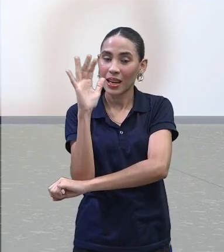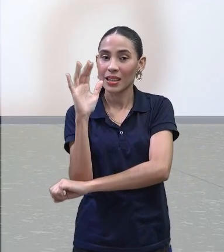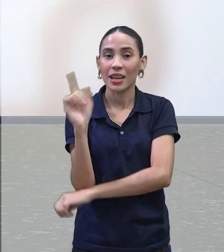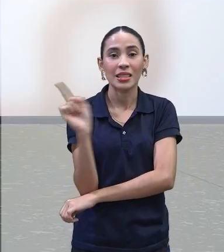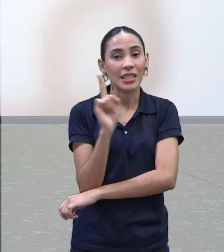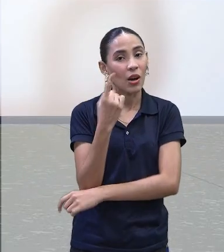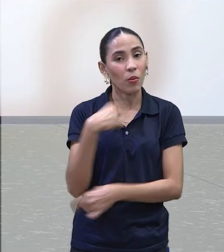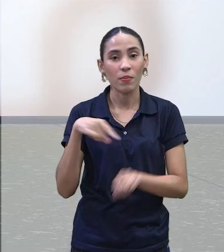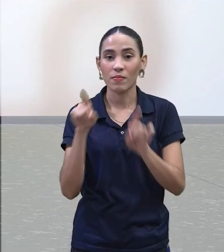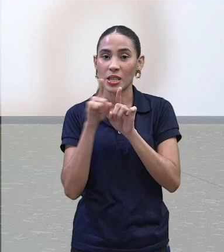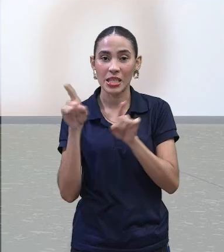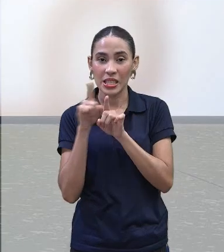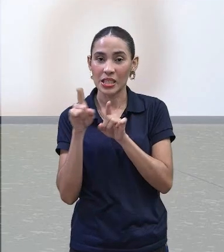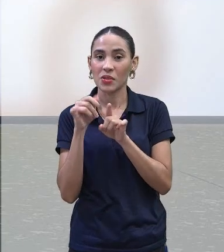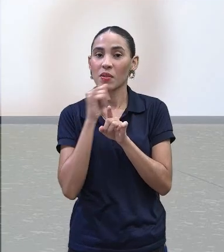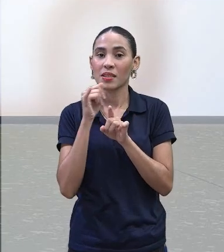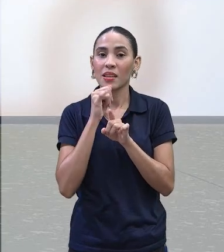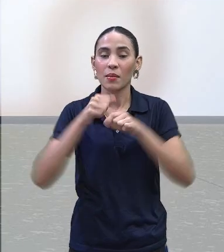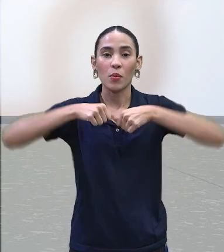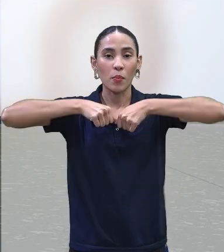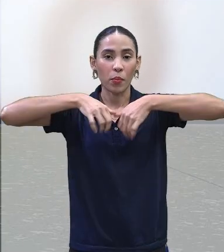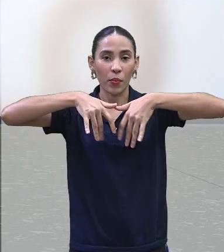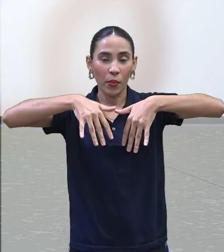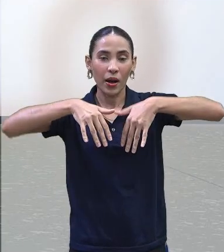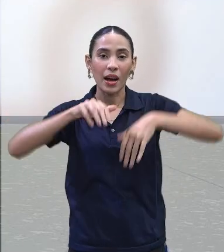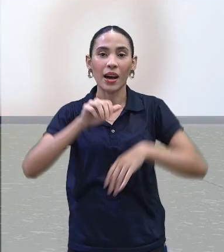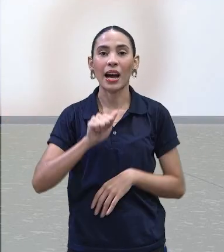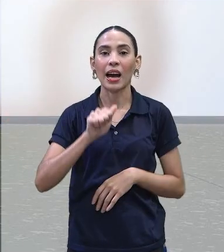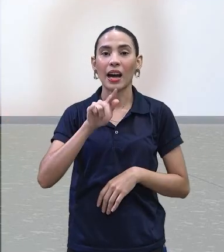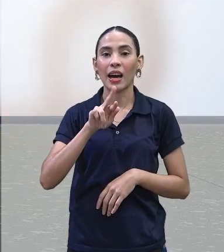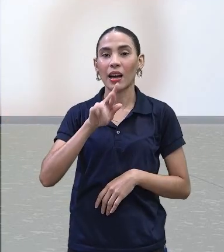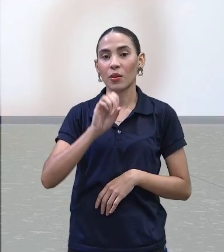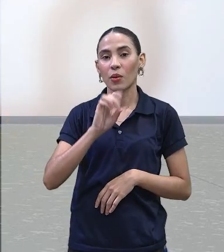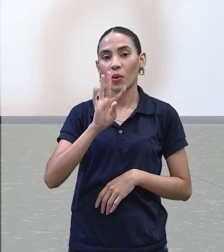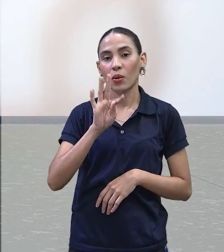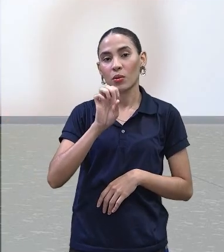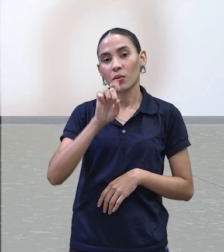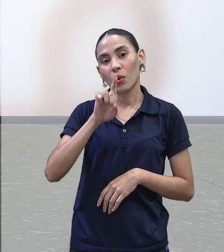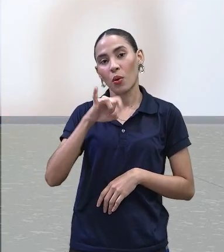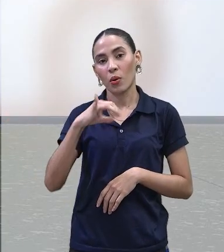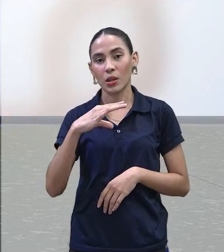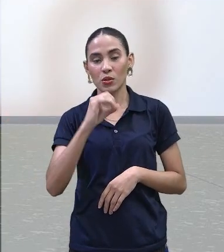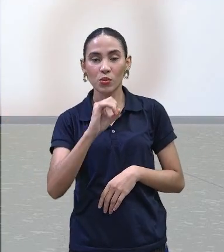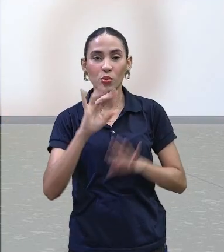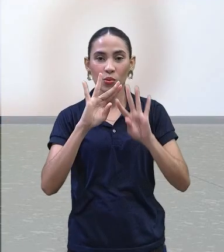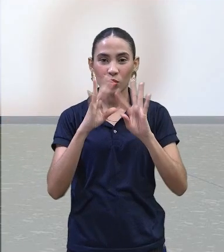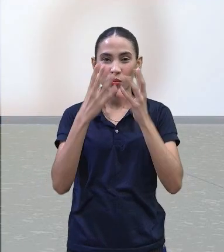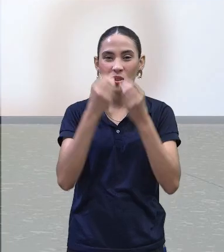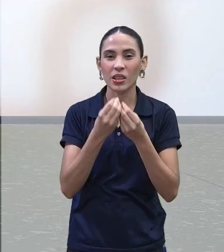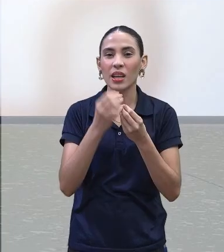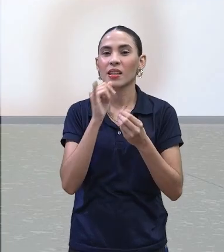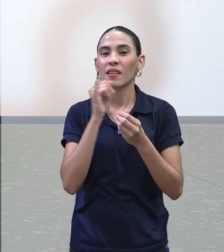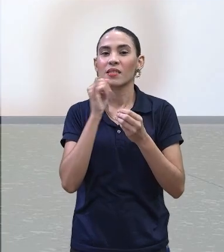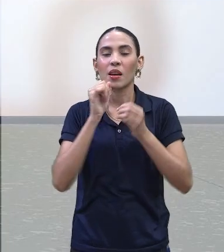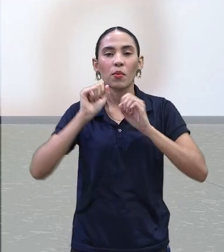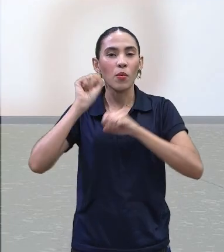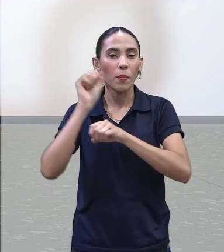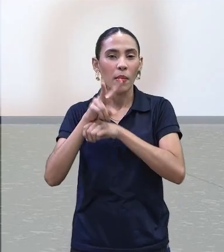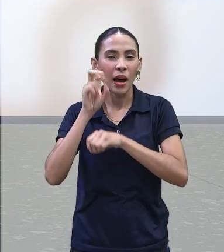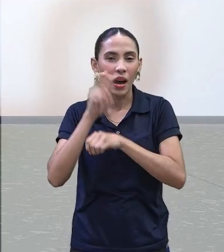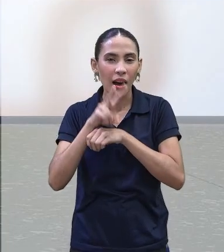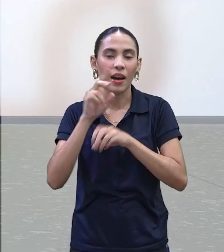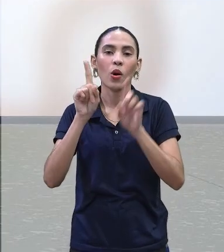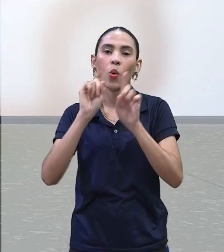não precisam de tantos agrotóxicos, ou seja, substâncias, para que resistam a pragas ou algumas